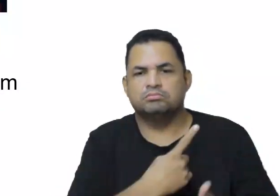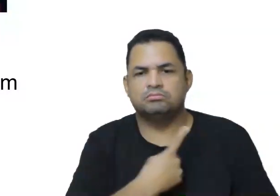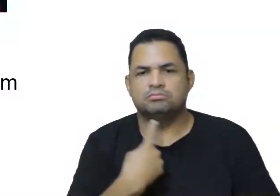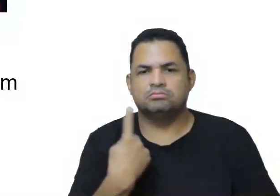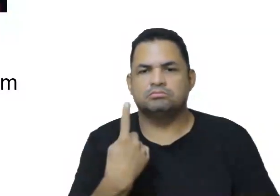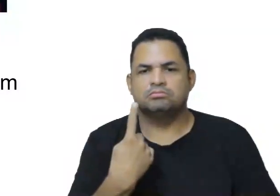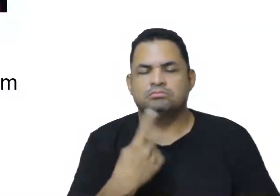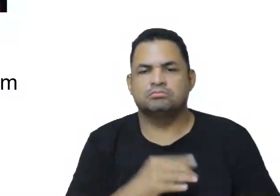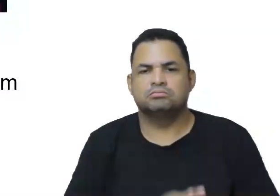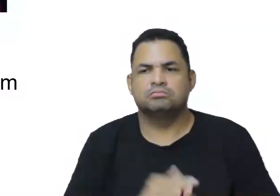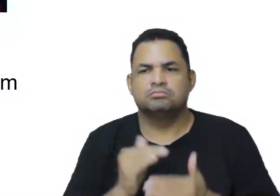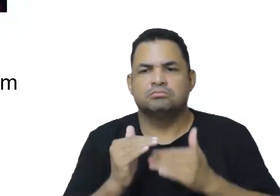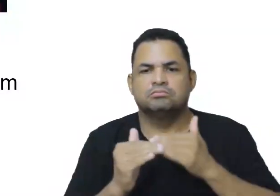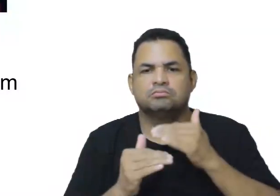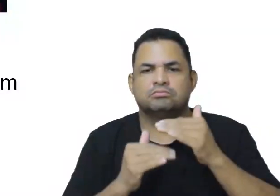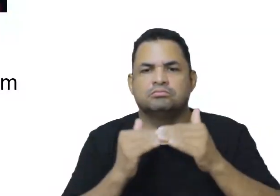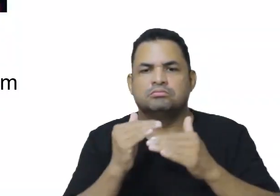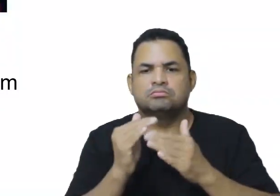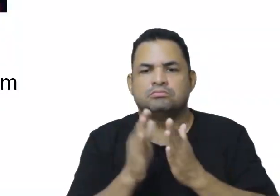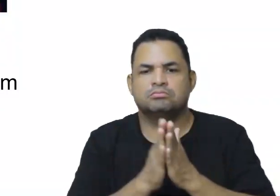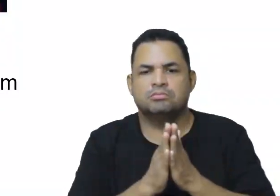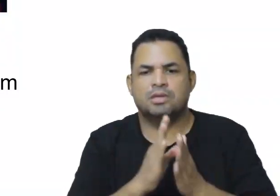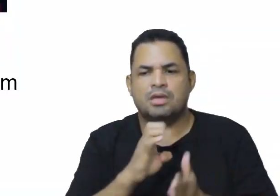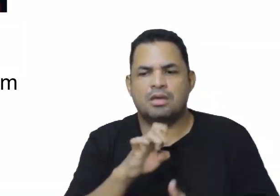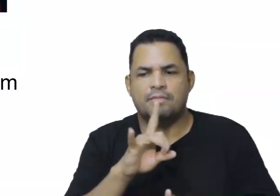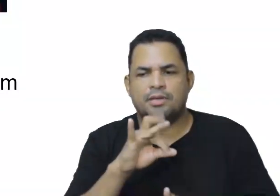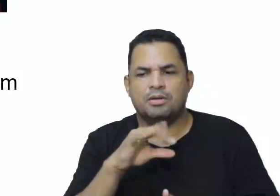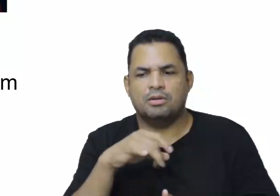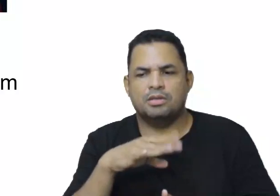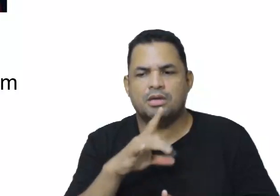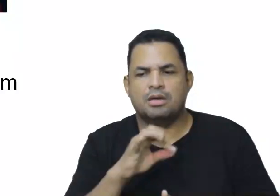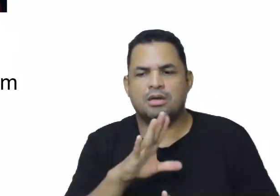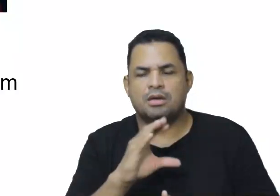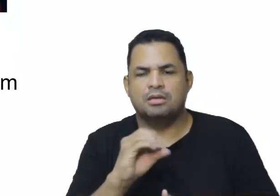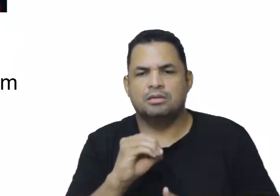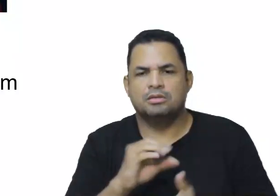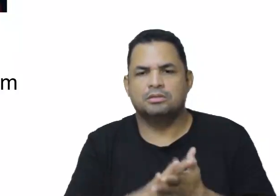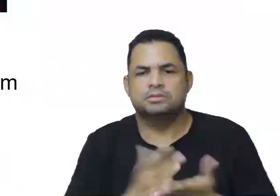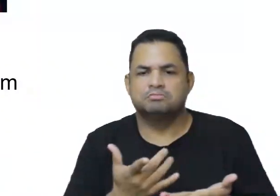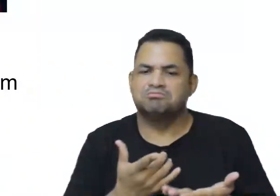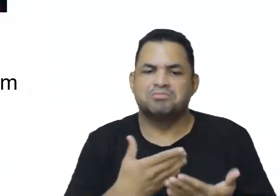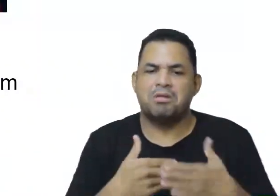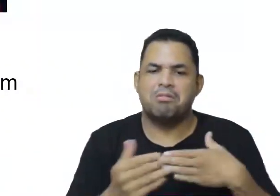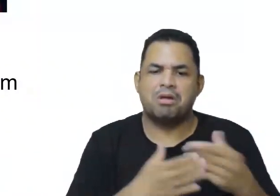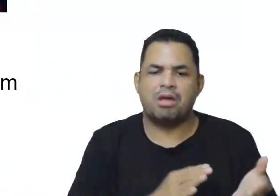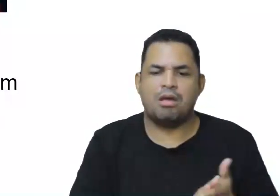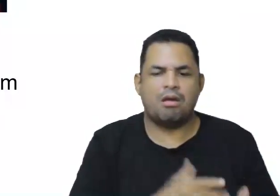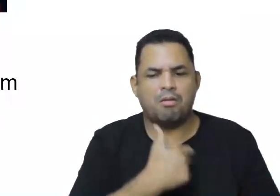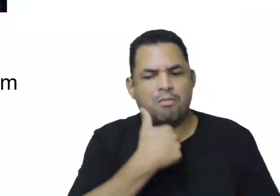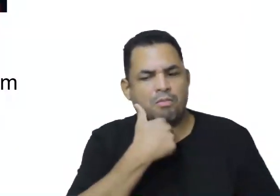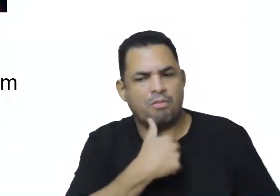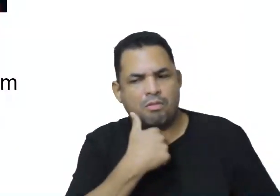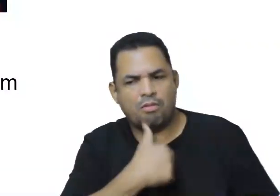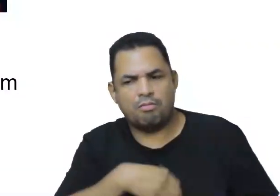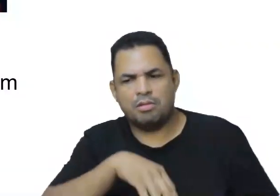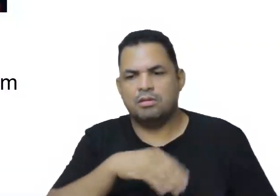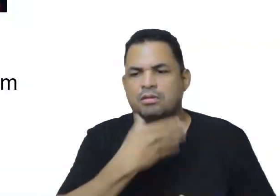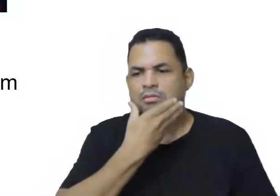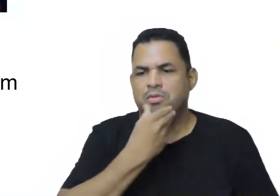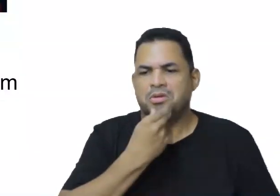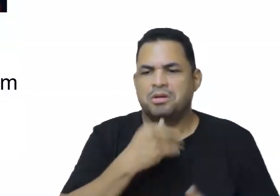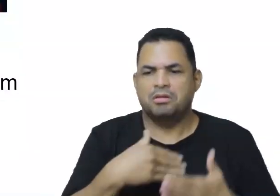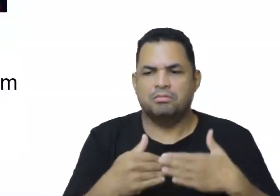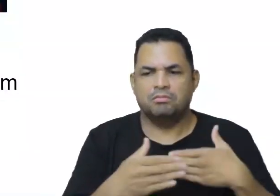é o desenvolvimento embrionário do indivíduo, seja ele homem ou seja ele mulher, tá,